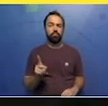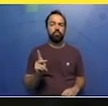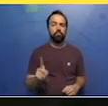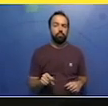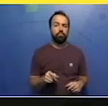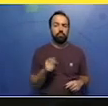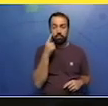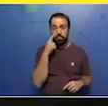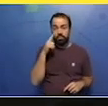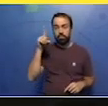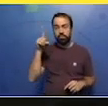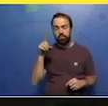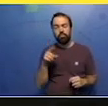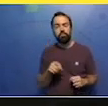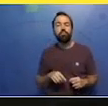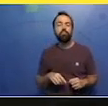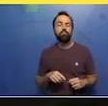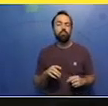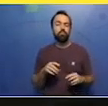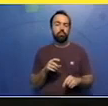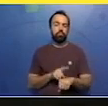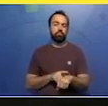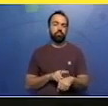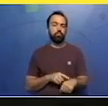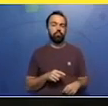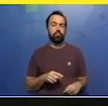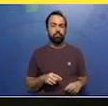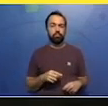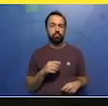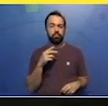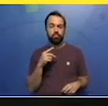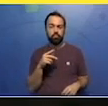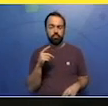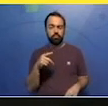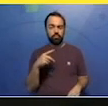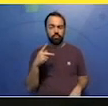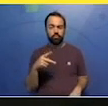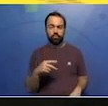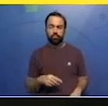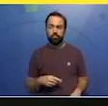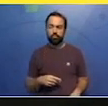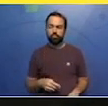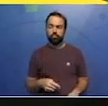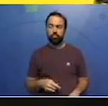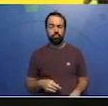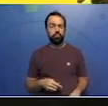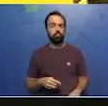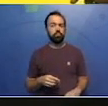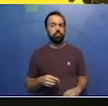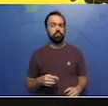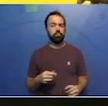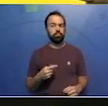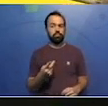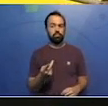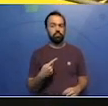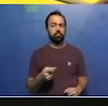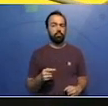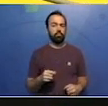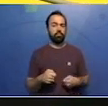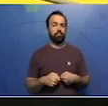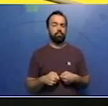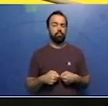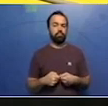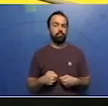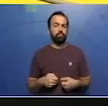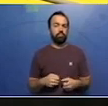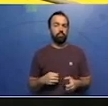quantas horas são, que aí você vai se adaptando. Nós fizemos as atividades propostas na videoaula. Se